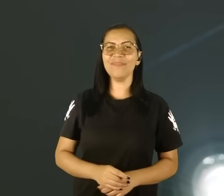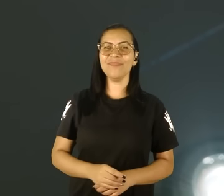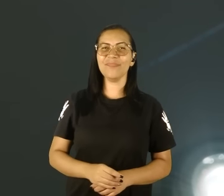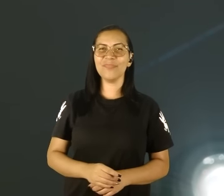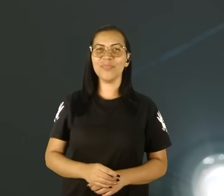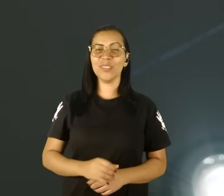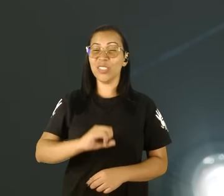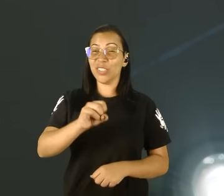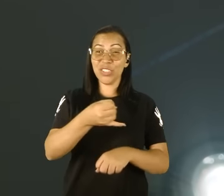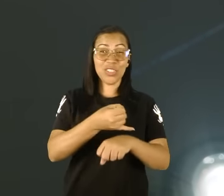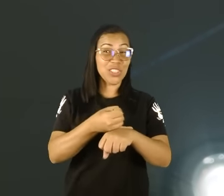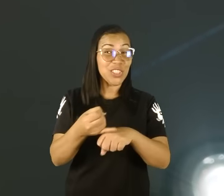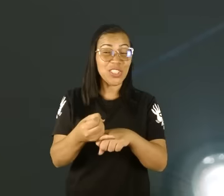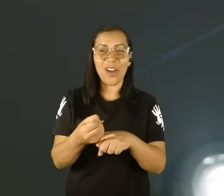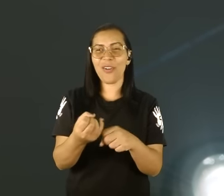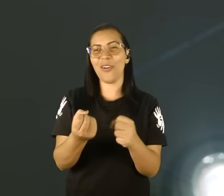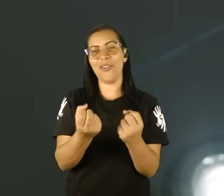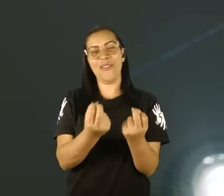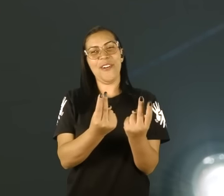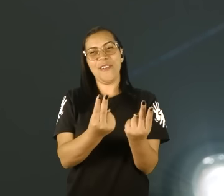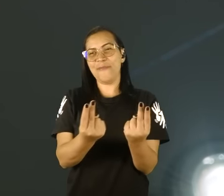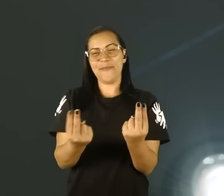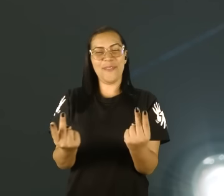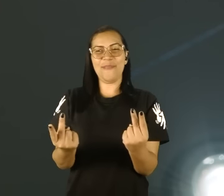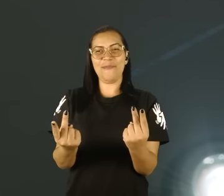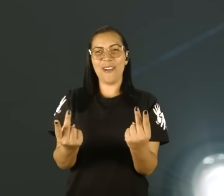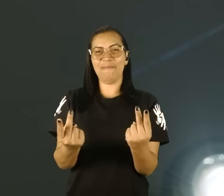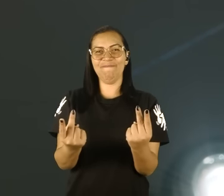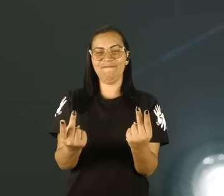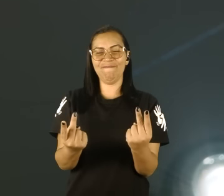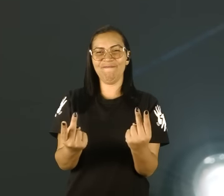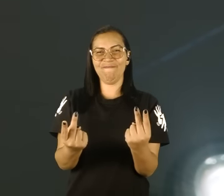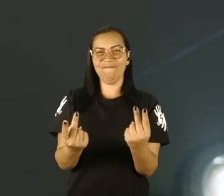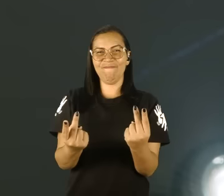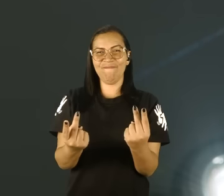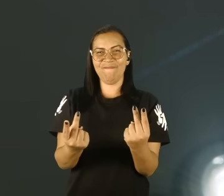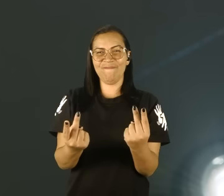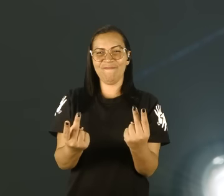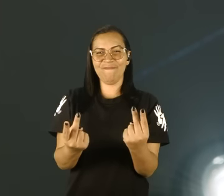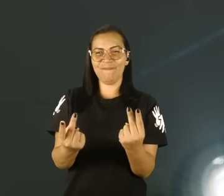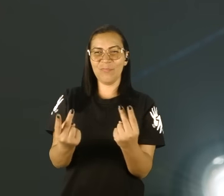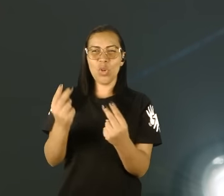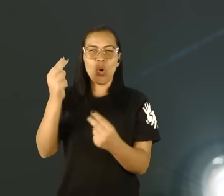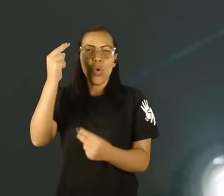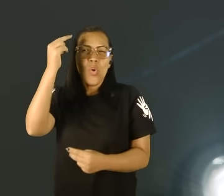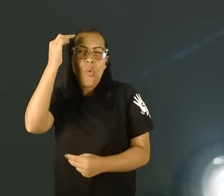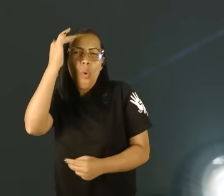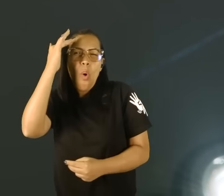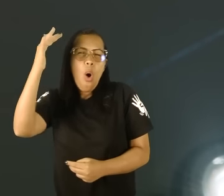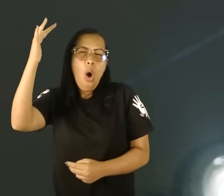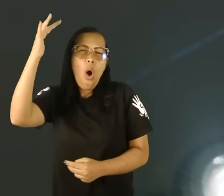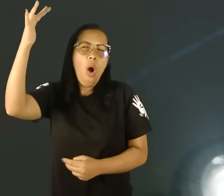você. Então eu tenho uma escada, e a Bíblia diz que nessa escada posta, anjos de Deus